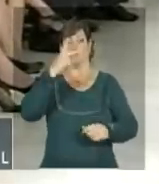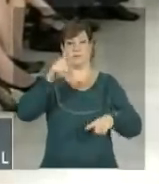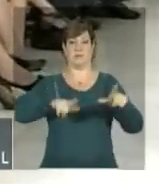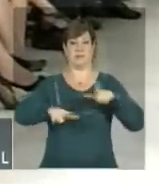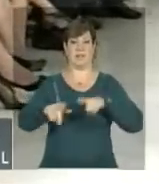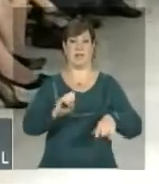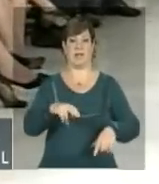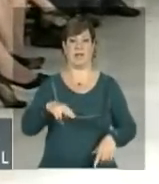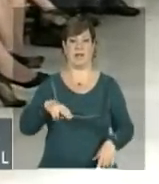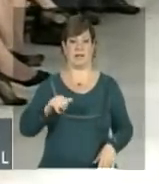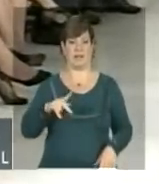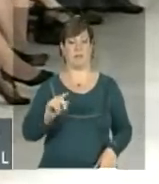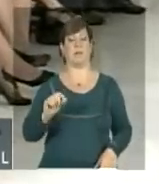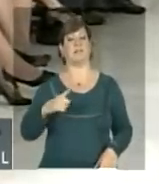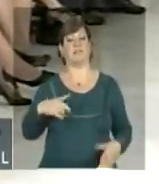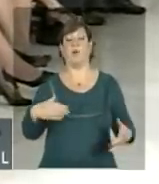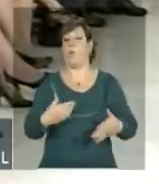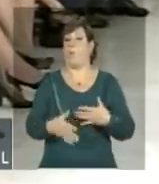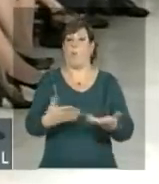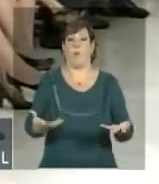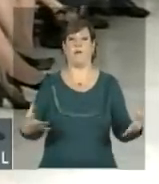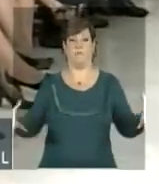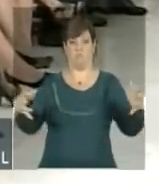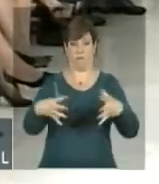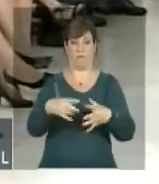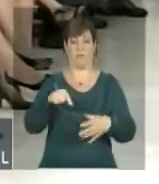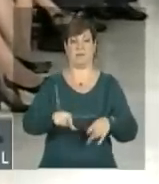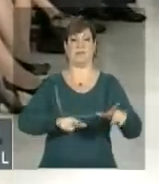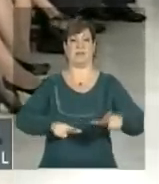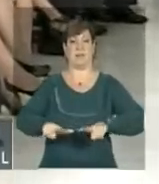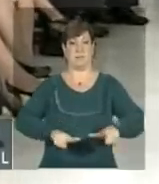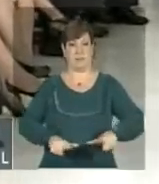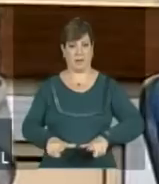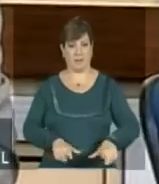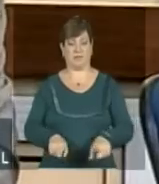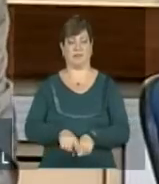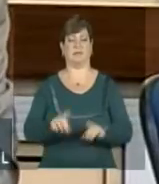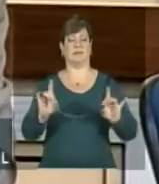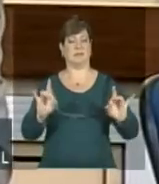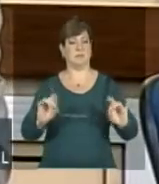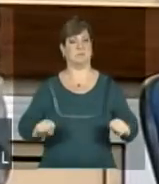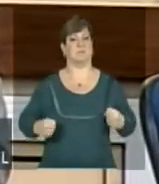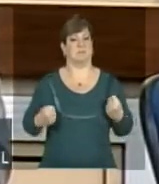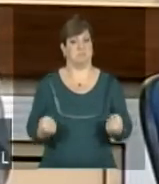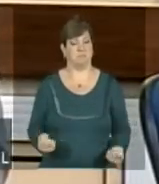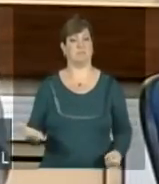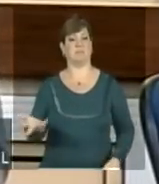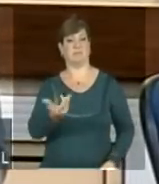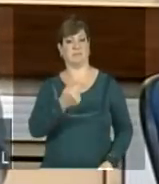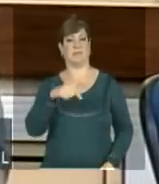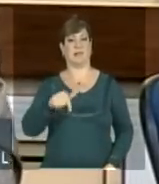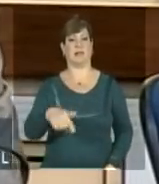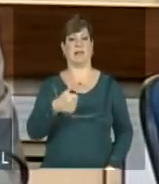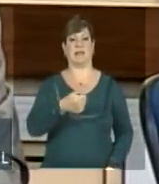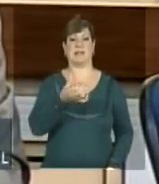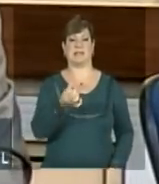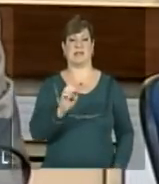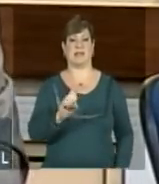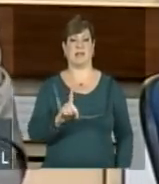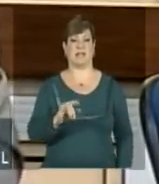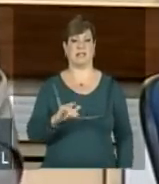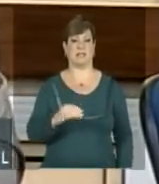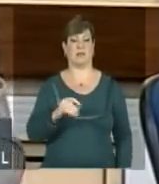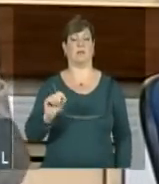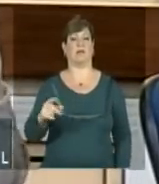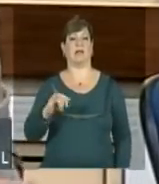que tiveram algum envolvimento neste trabalho, pela dedicação e qualidade do trabalho desenvolvido nessa 16ª edição,